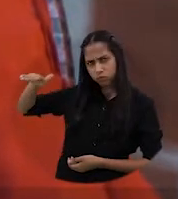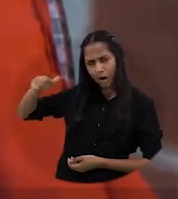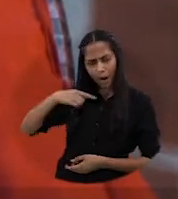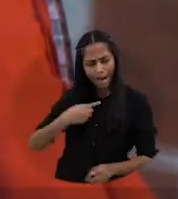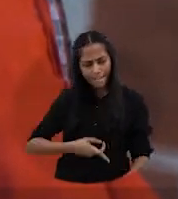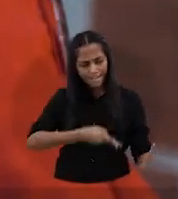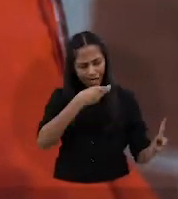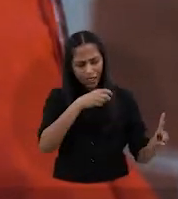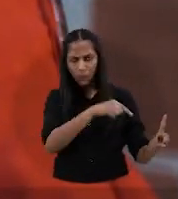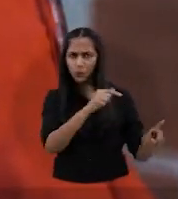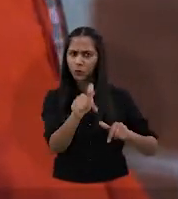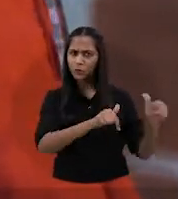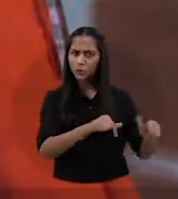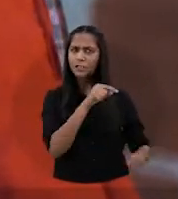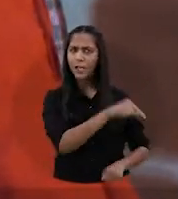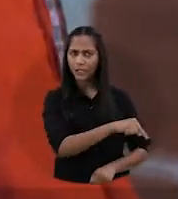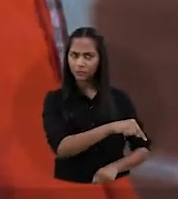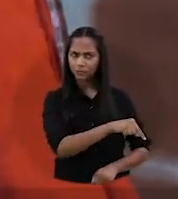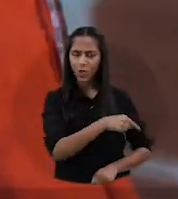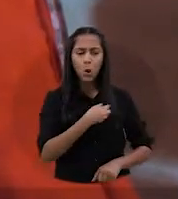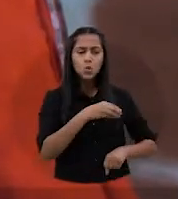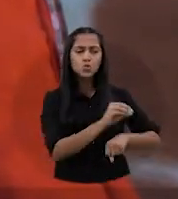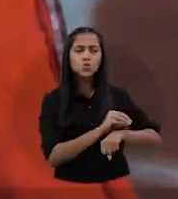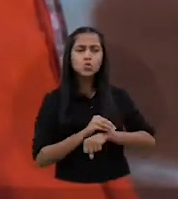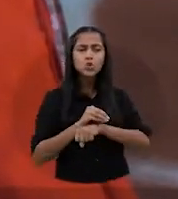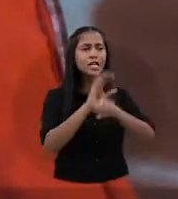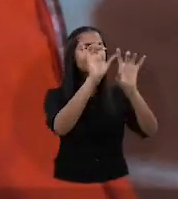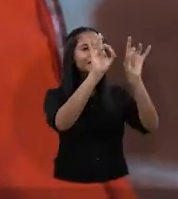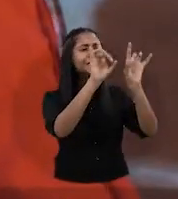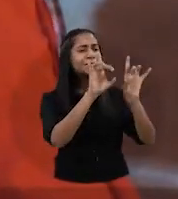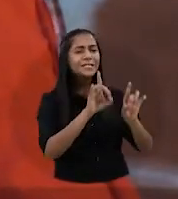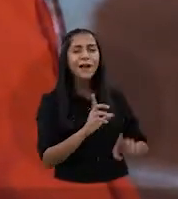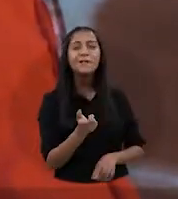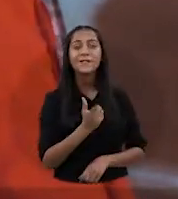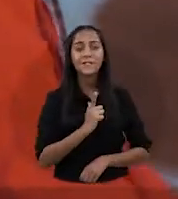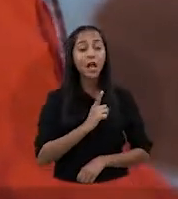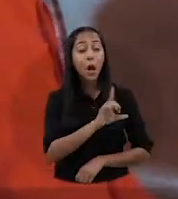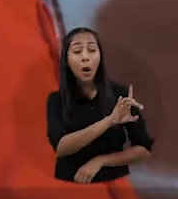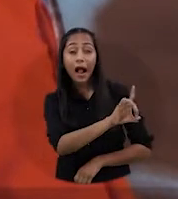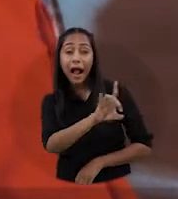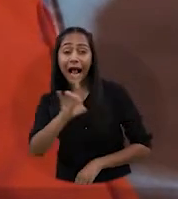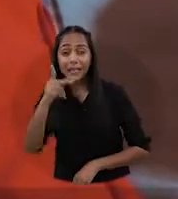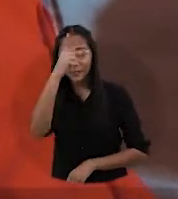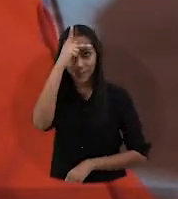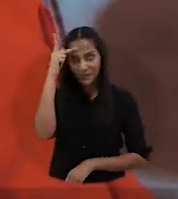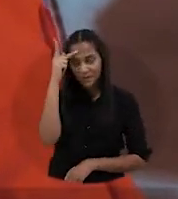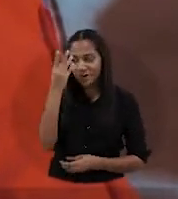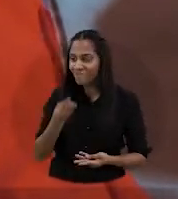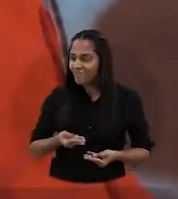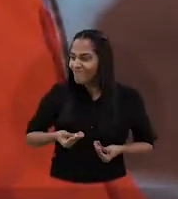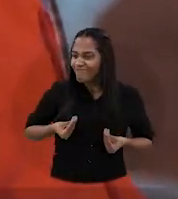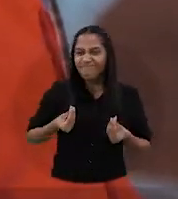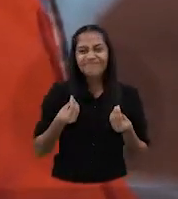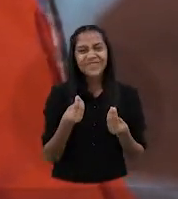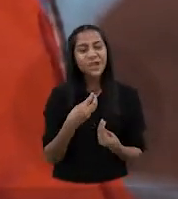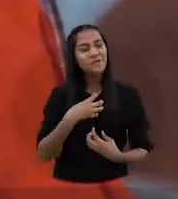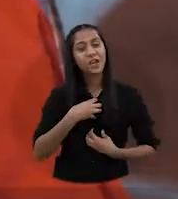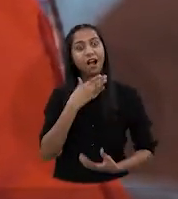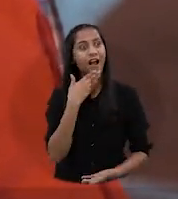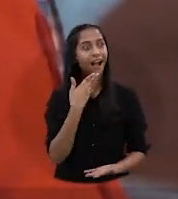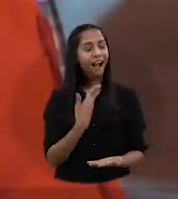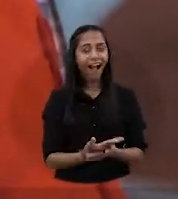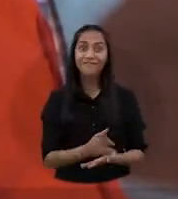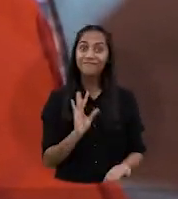vendo o trabalho dela, né? O cuidado especial que ela tinha com cada um. E isso